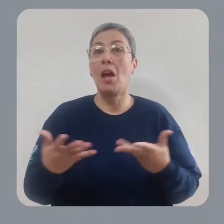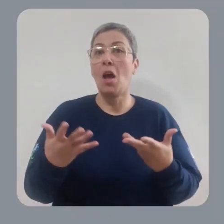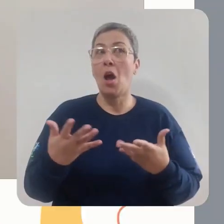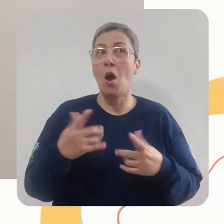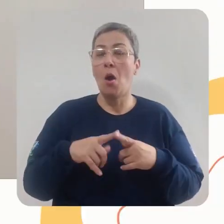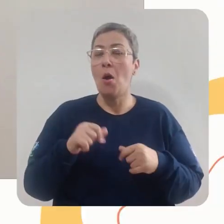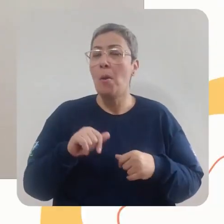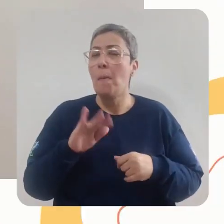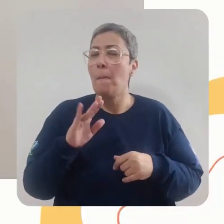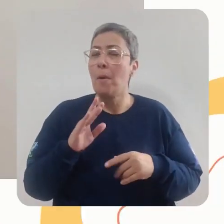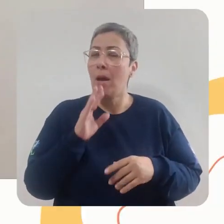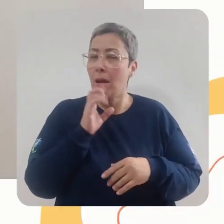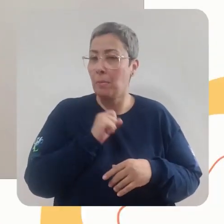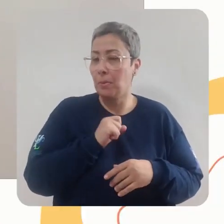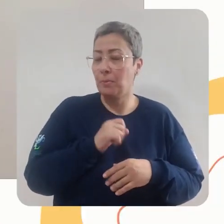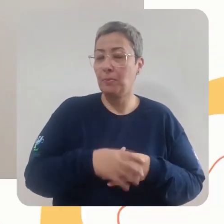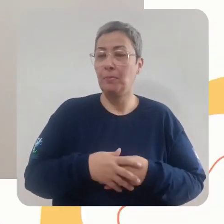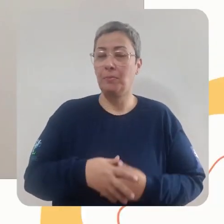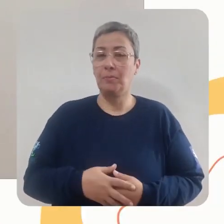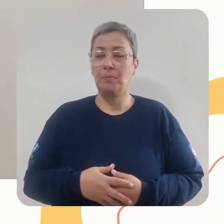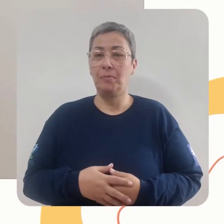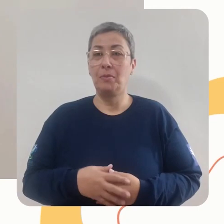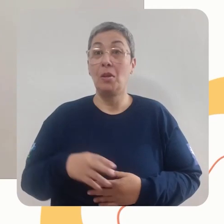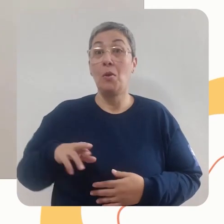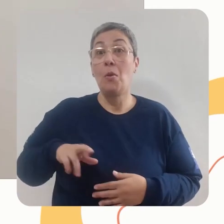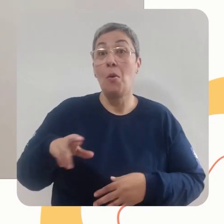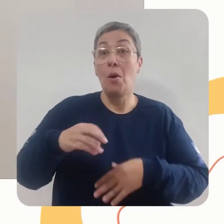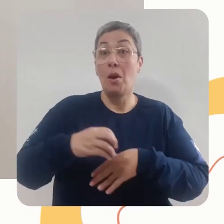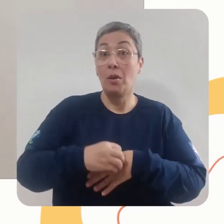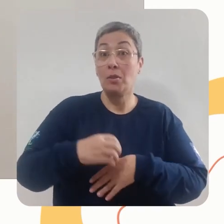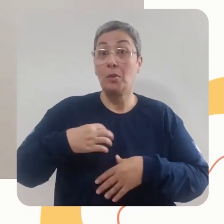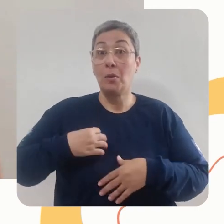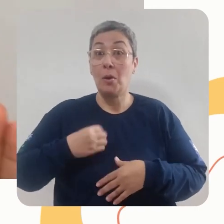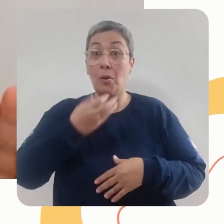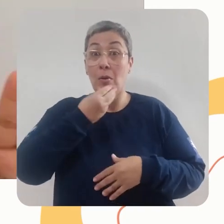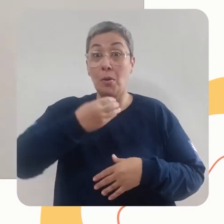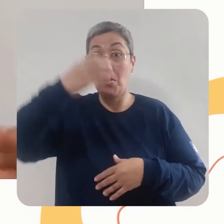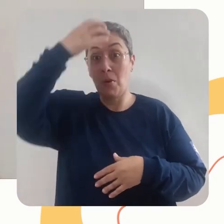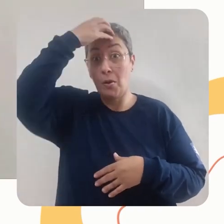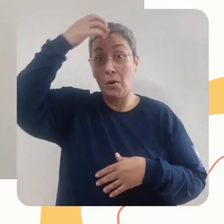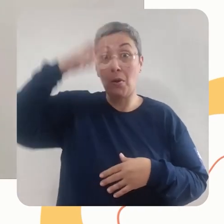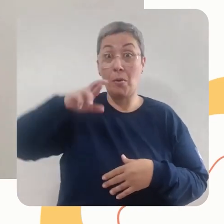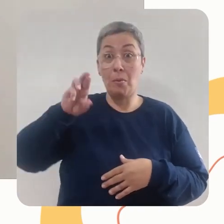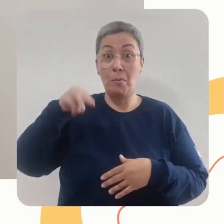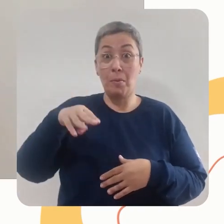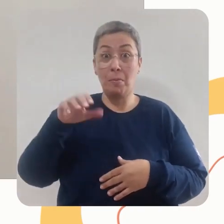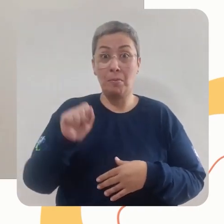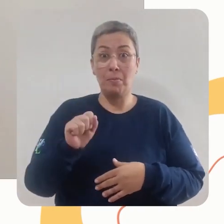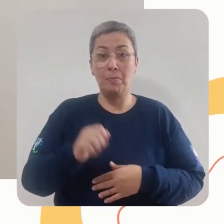Agora nós vamos falar um pouquinho mais rápido. O rato roeu a roupa do rei de Roma.